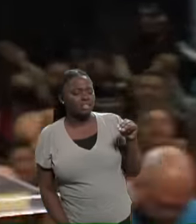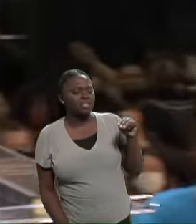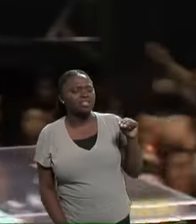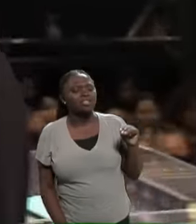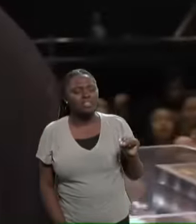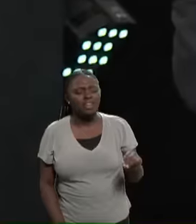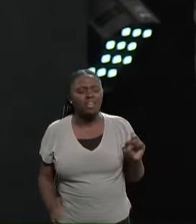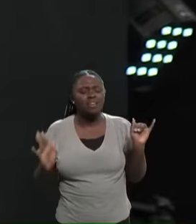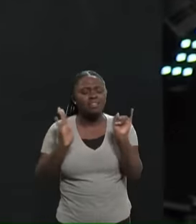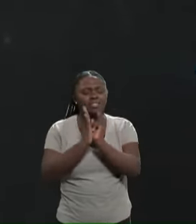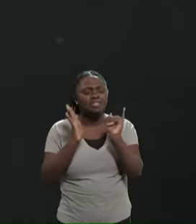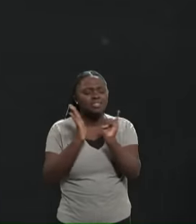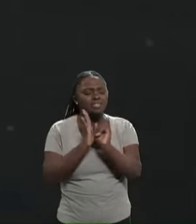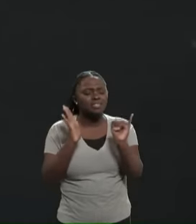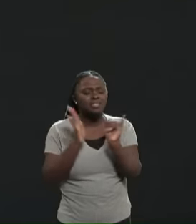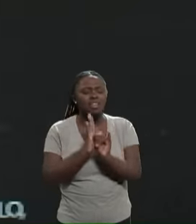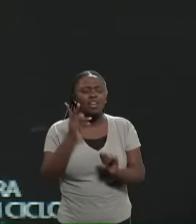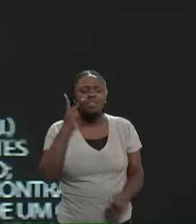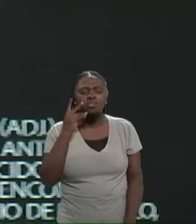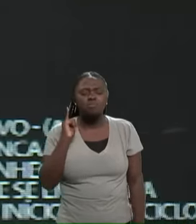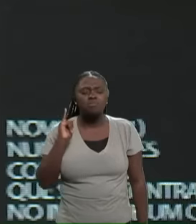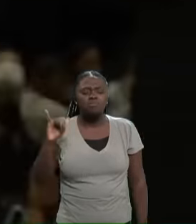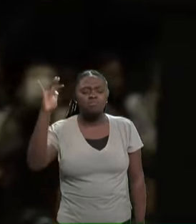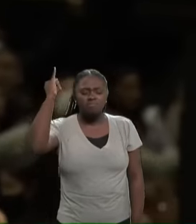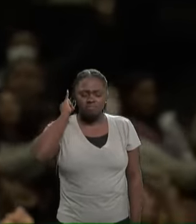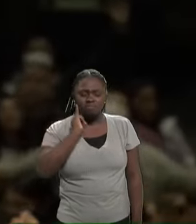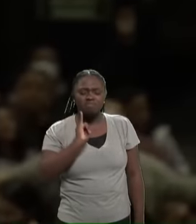cada intercesor. Pai,